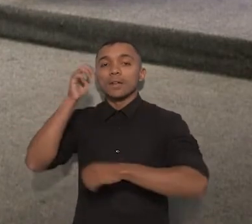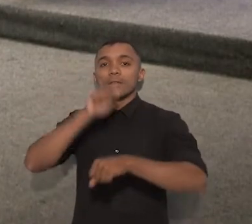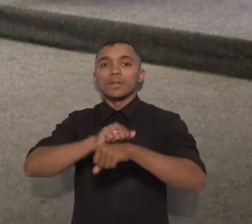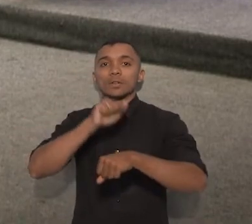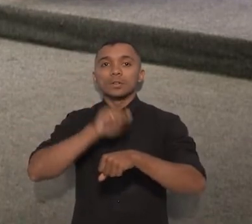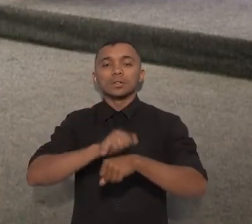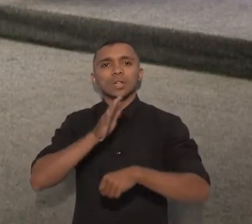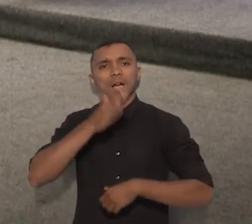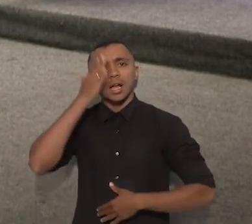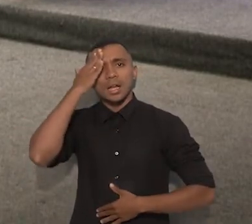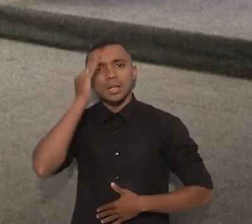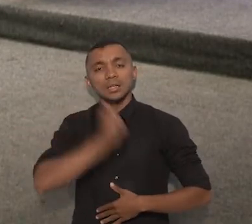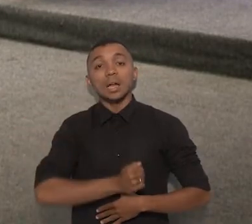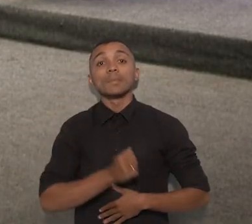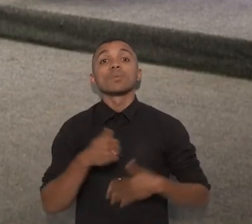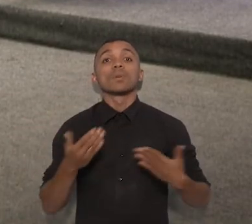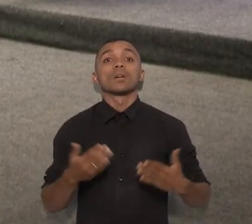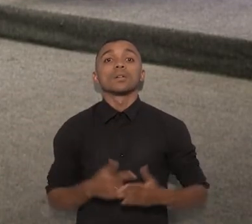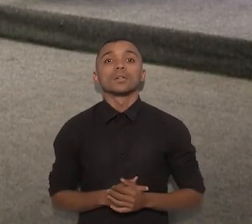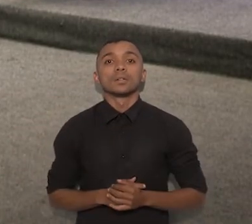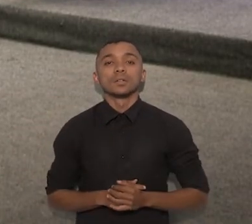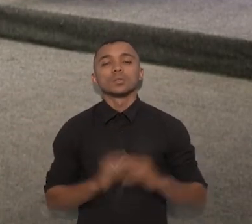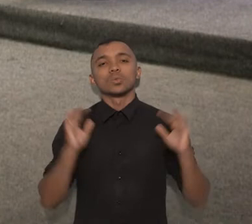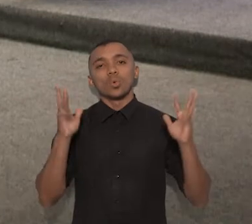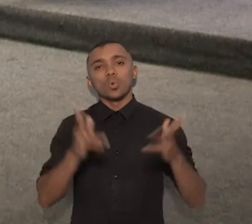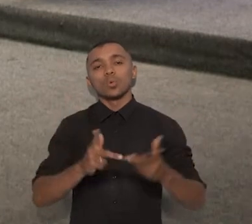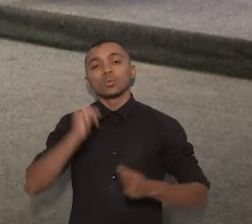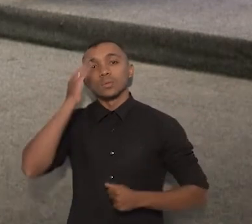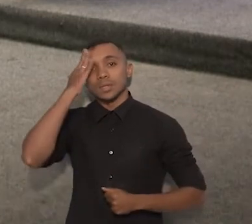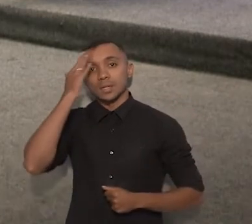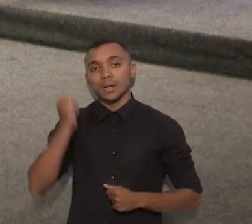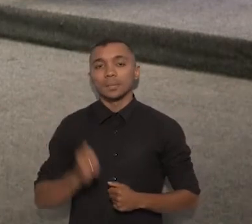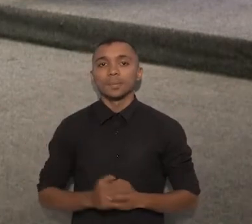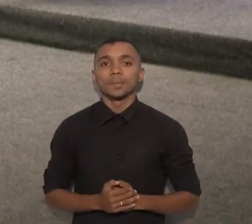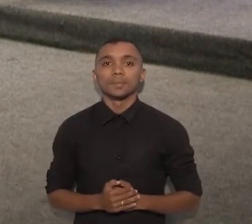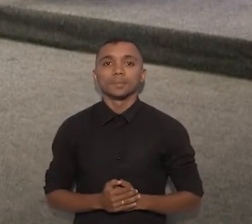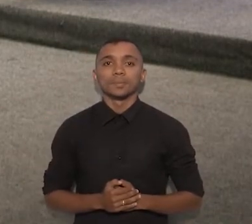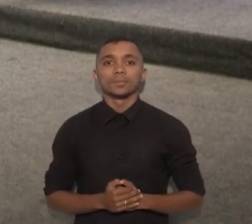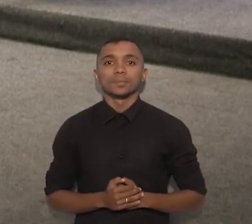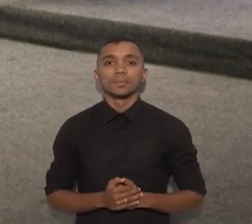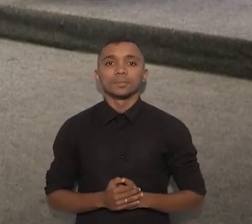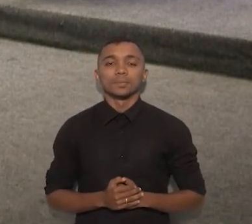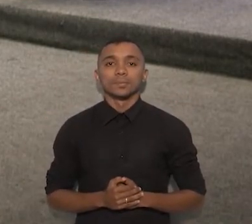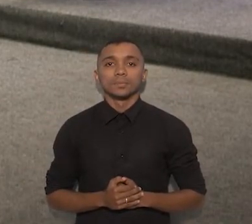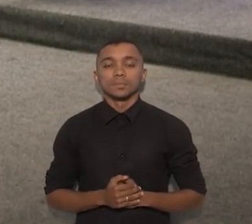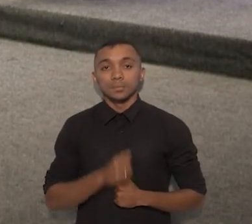Tinga, a gente sabia de qual time. Não, e ele era todo um jogador... mundo já sabia qual era a escalação e outra coisa, do Fortaleza. Cara, ele tinha